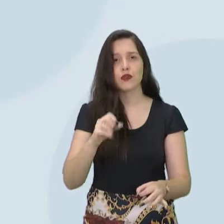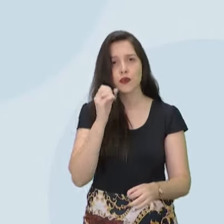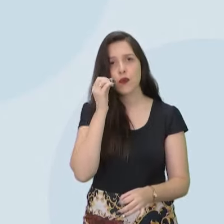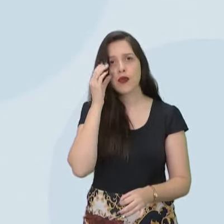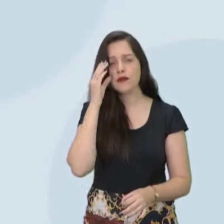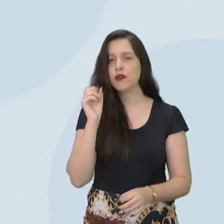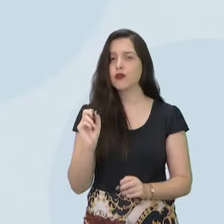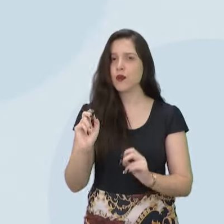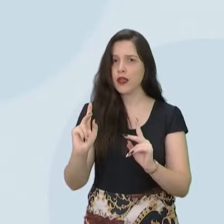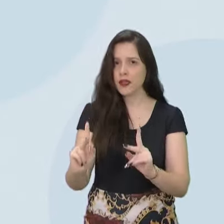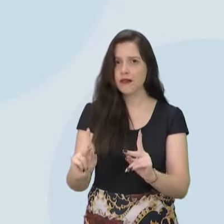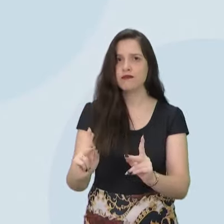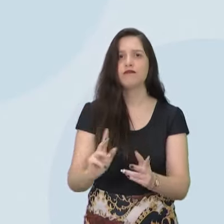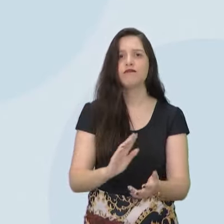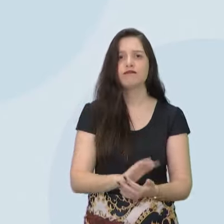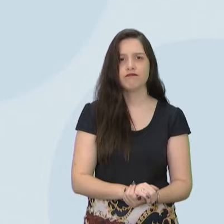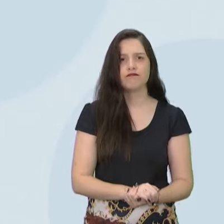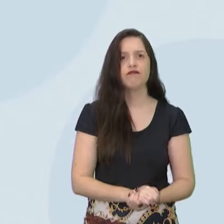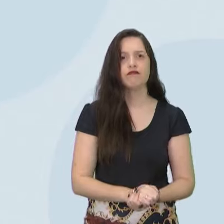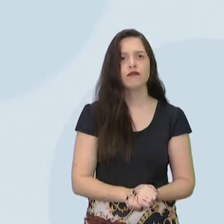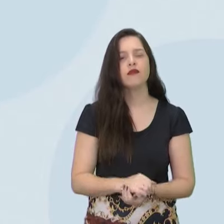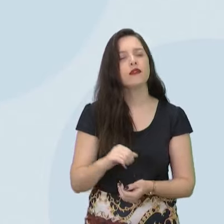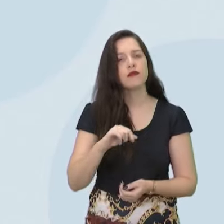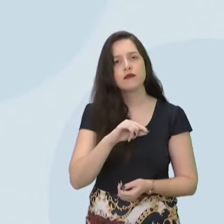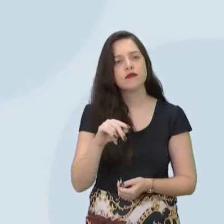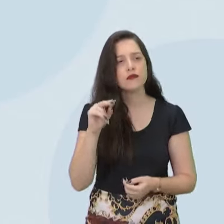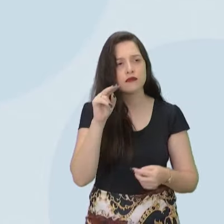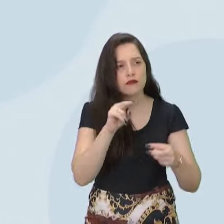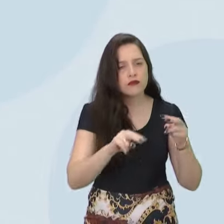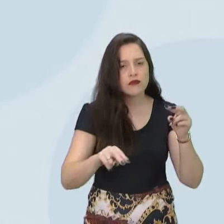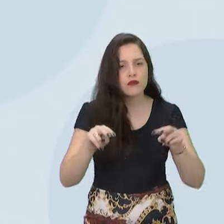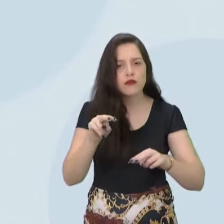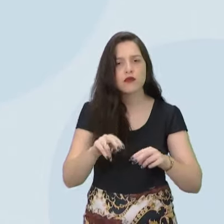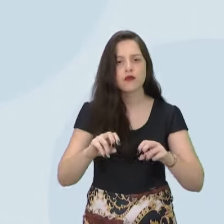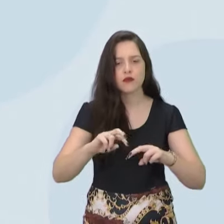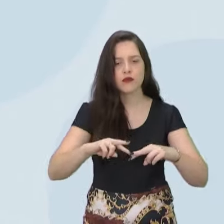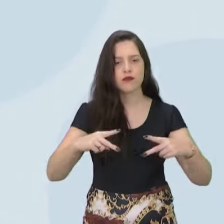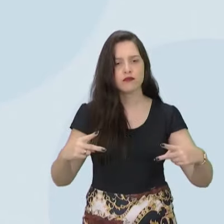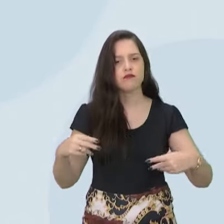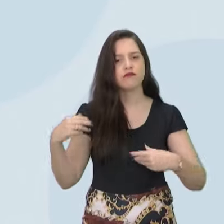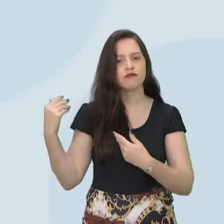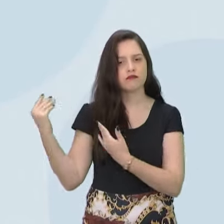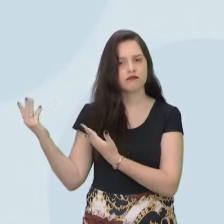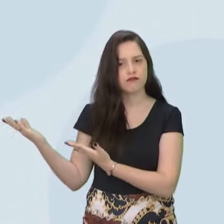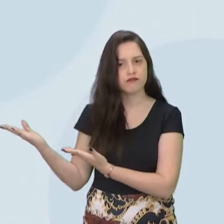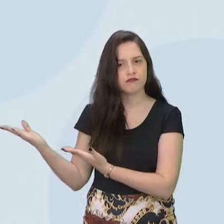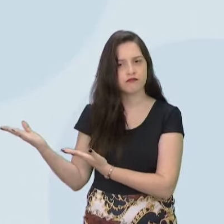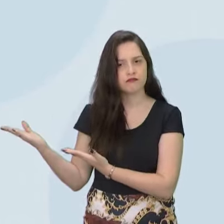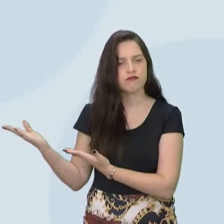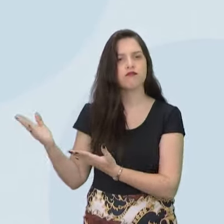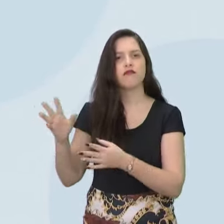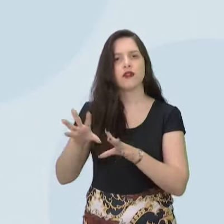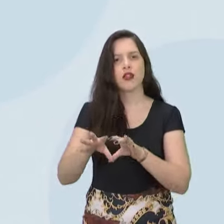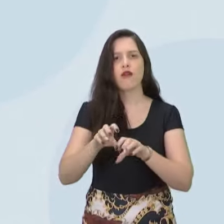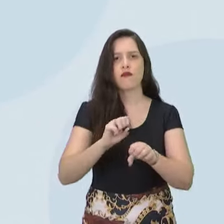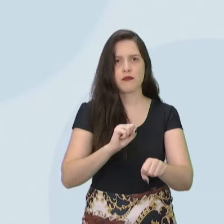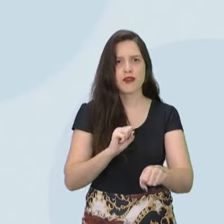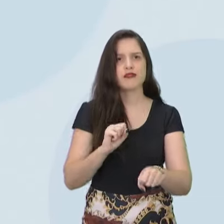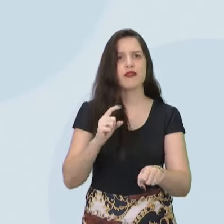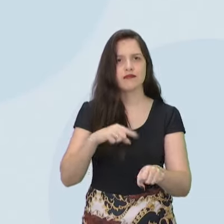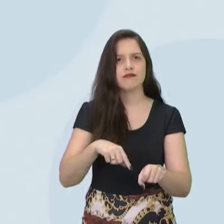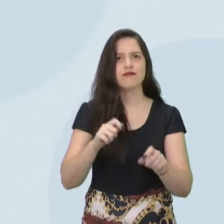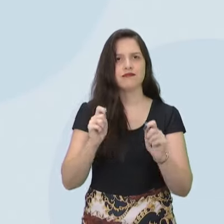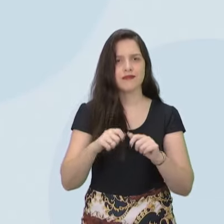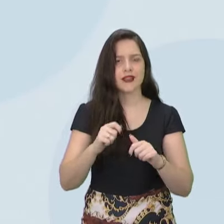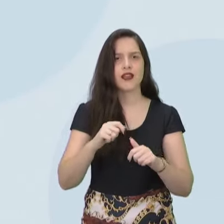tá bom? Então, vale a pena vocês darem uma olhada no final aqui dessa formação, né, nessa tabela e nesse documento, que